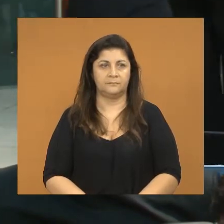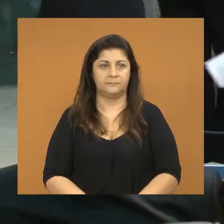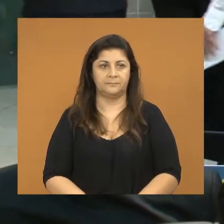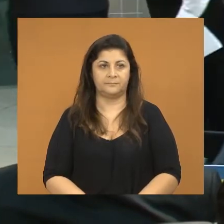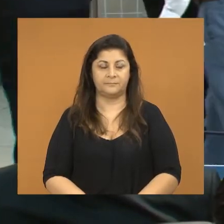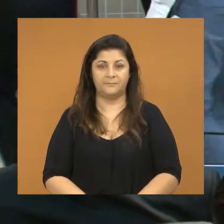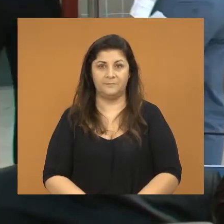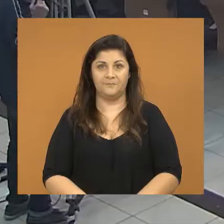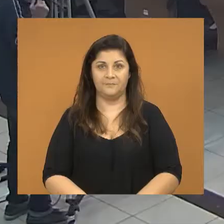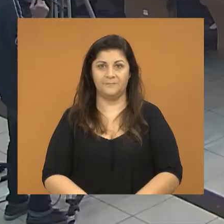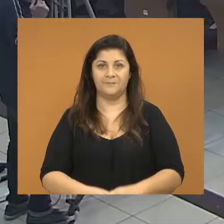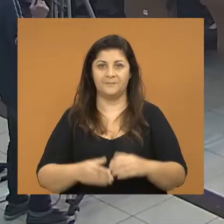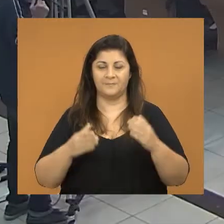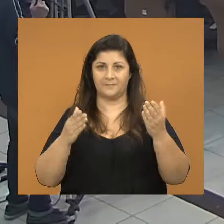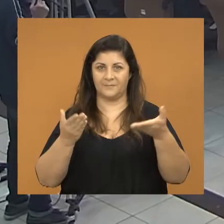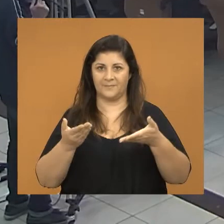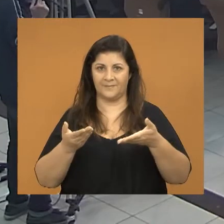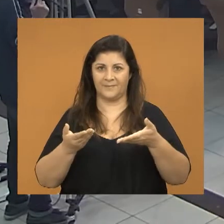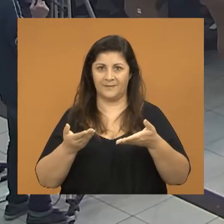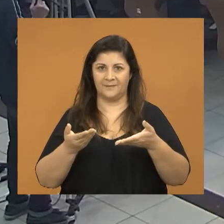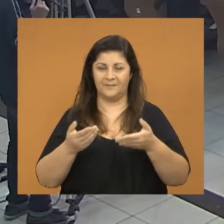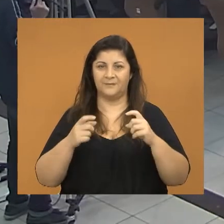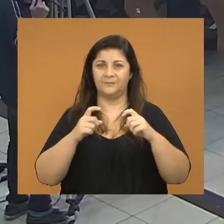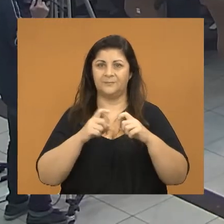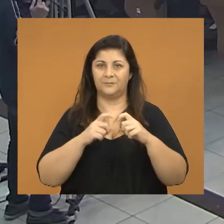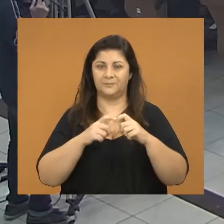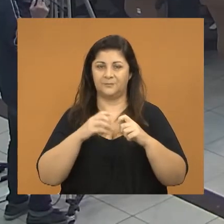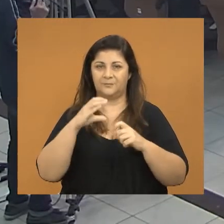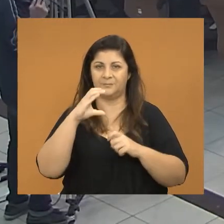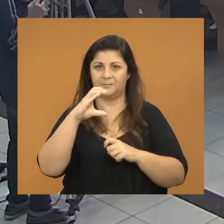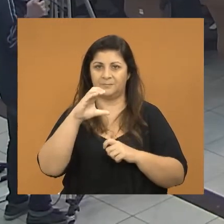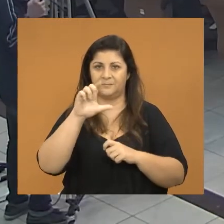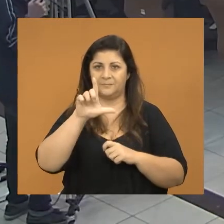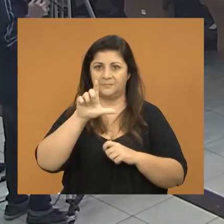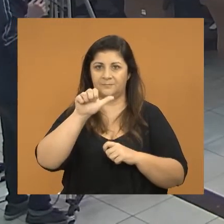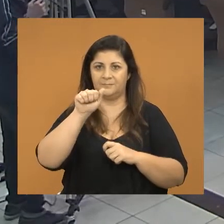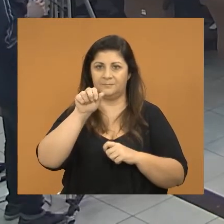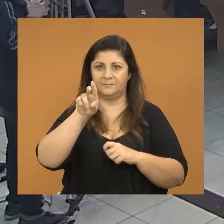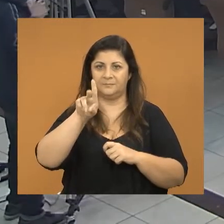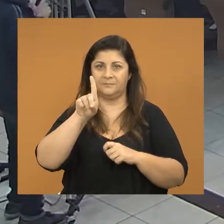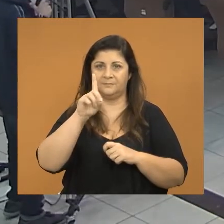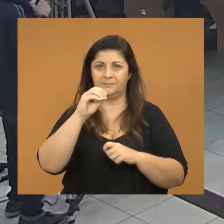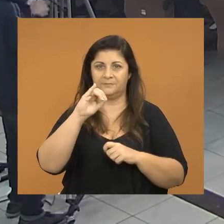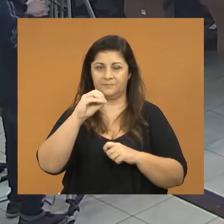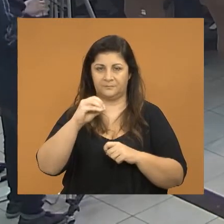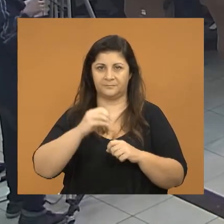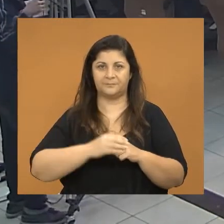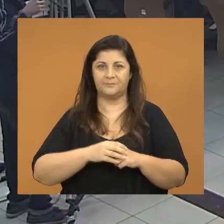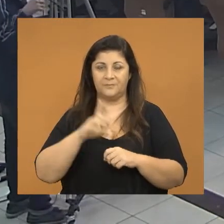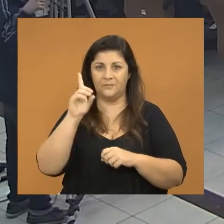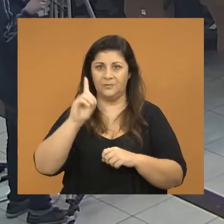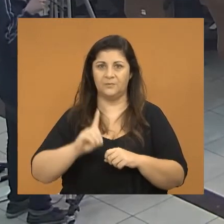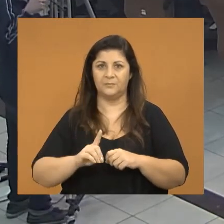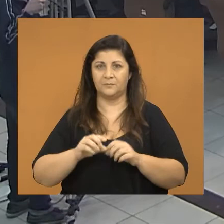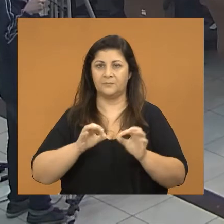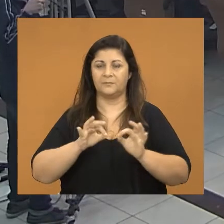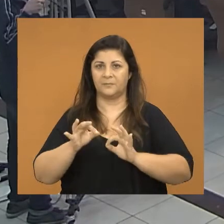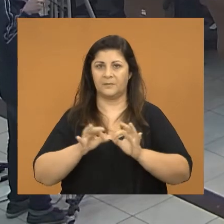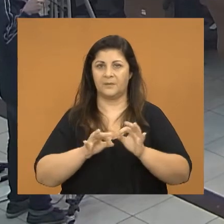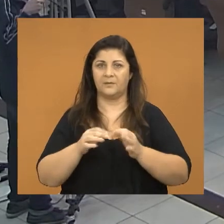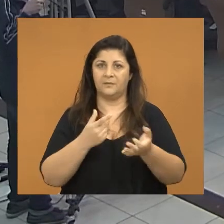Com a palavra agora, senhoras e senhores, o Dr. Cláudio Pessoa de Mello, diretor do Serviço de Hemoterapia de São José dos Campos.